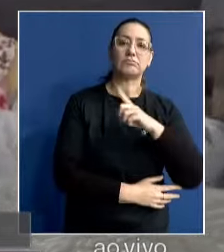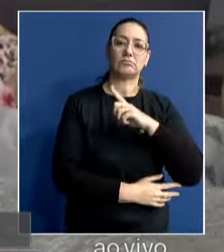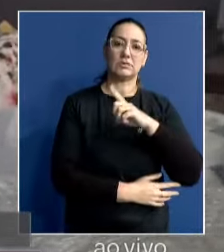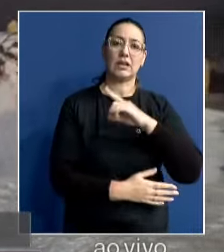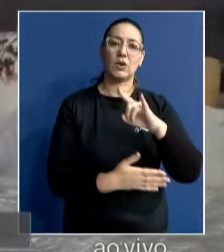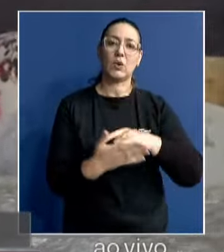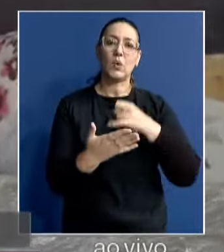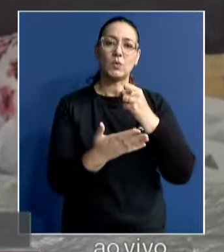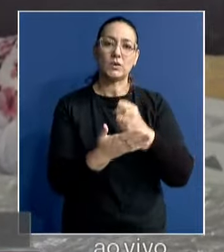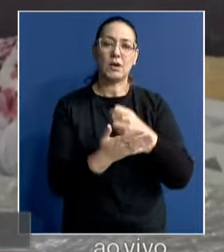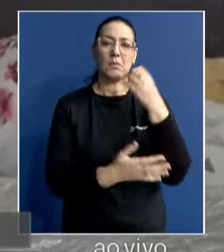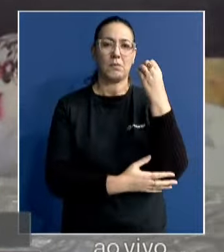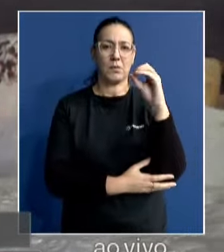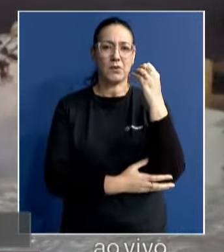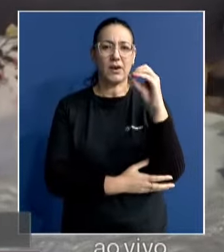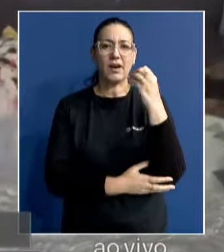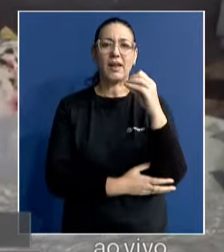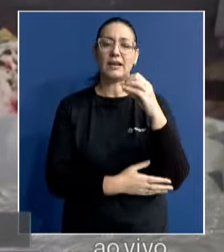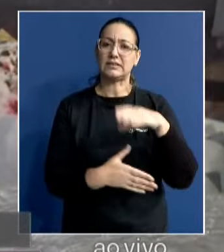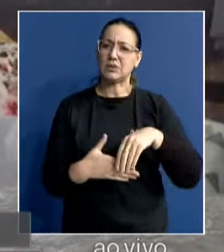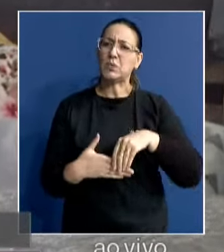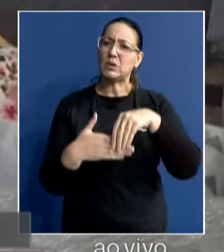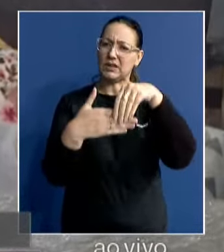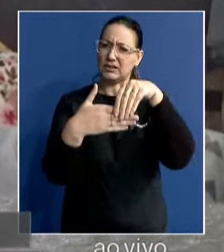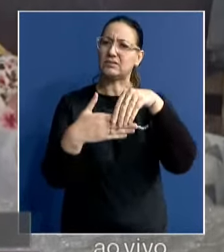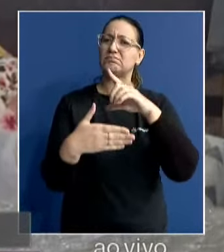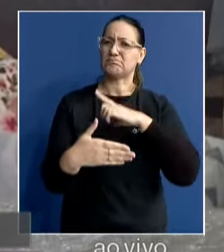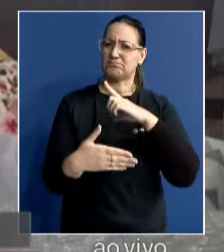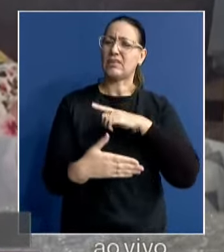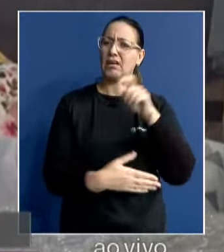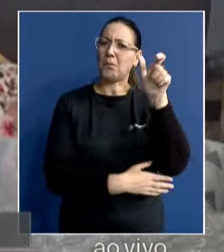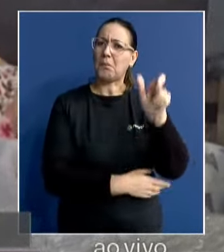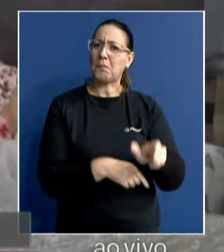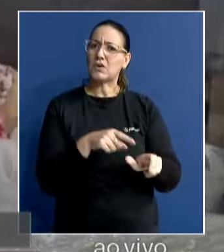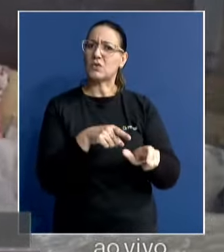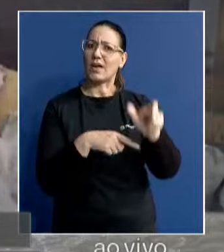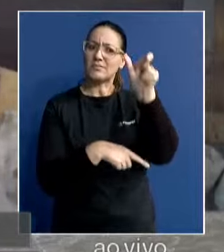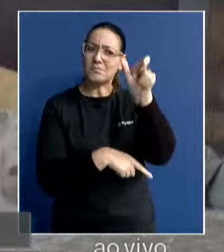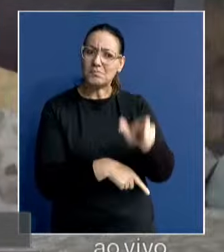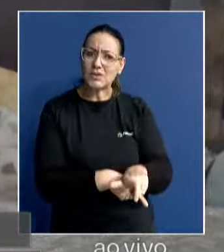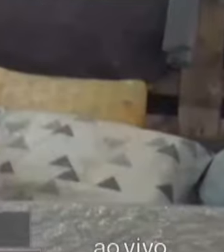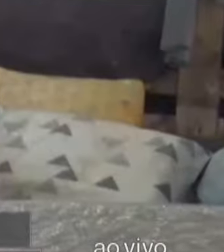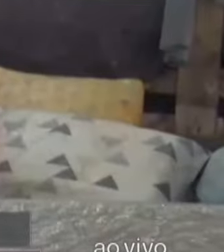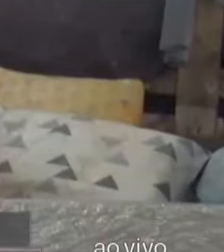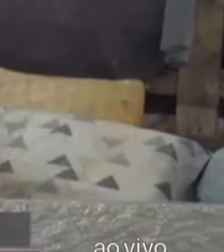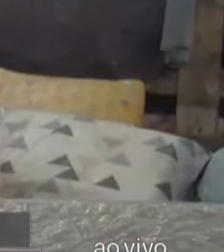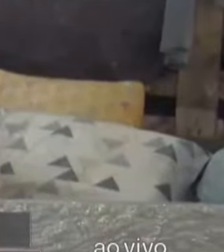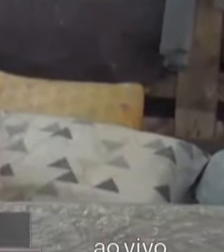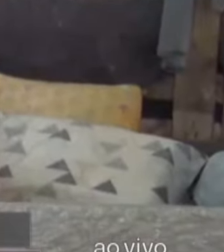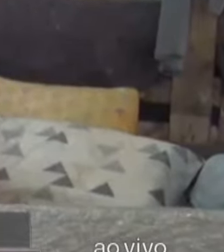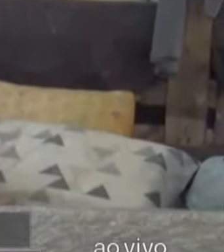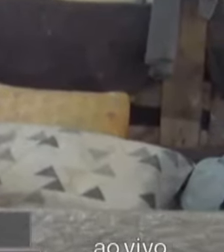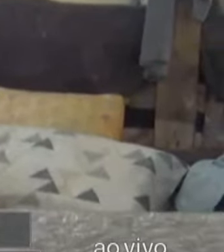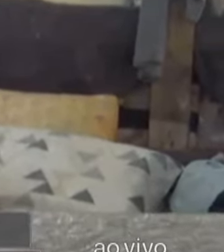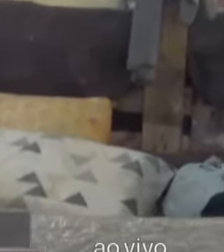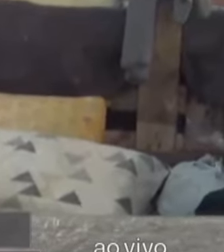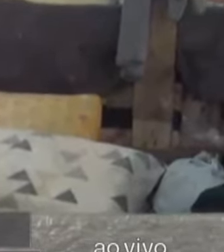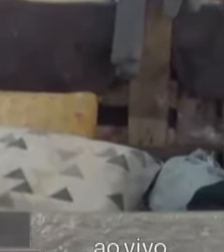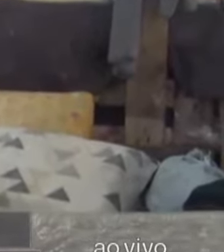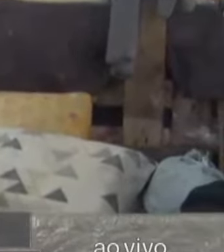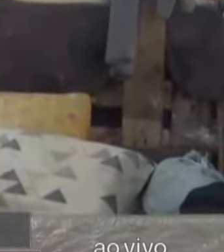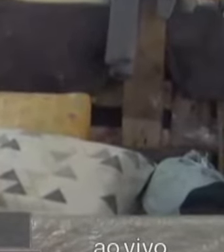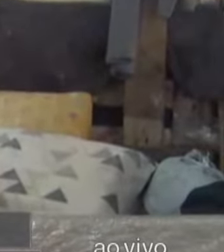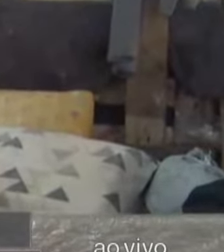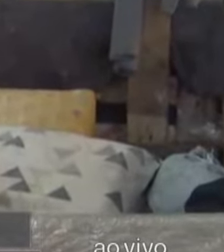esse grupo, liderado por essa pessoa, que seria um voluntário daqui. No início estava fazendo